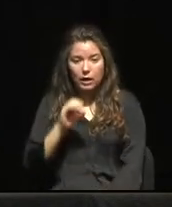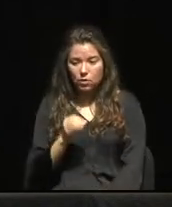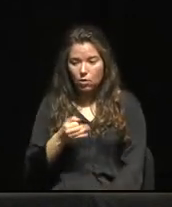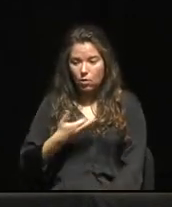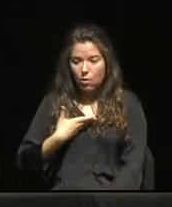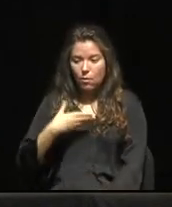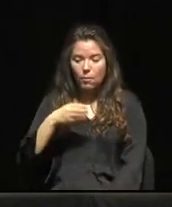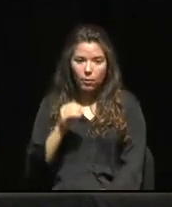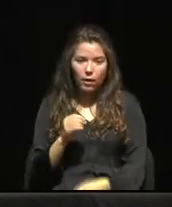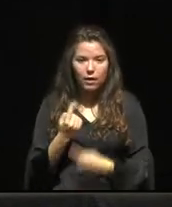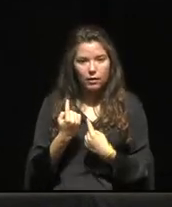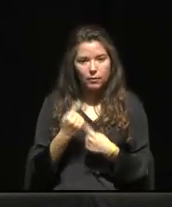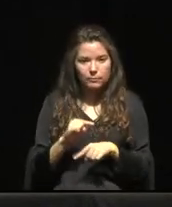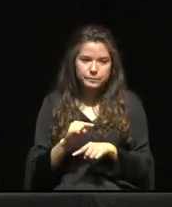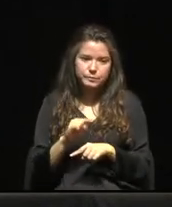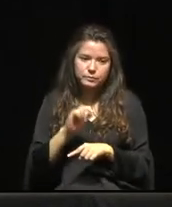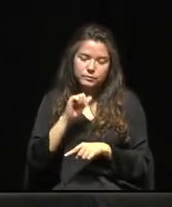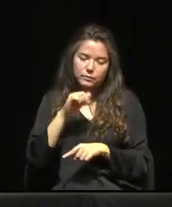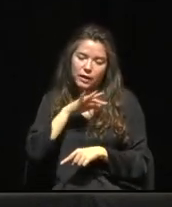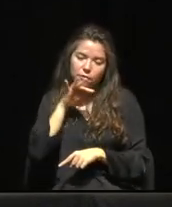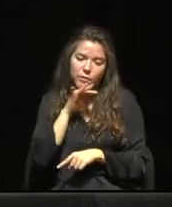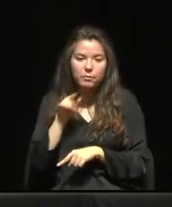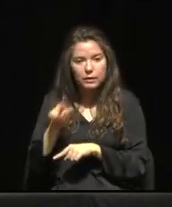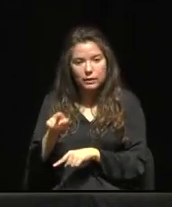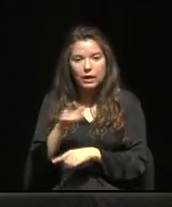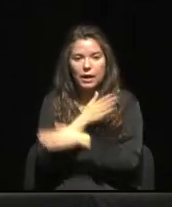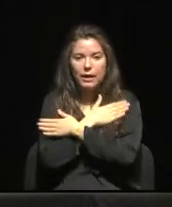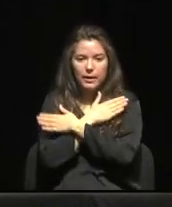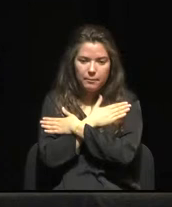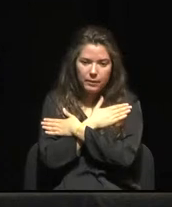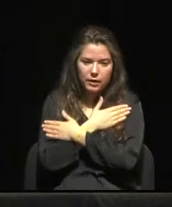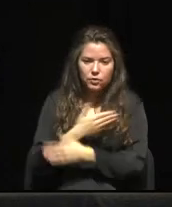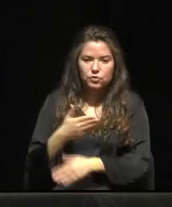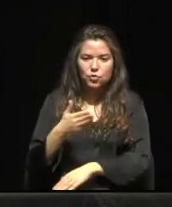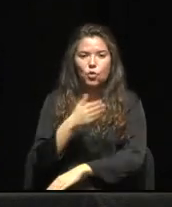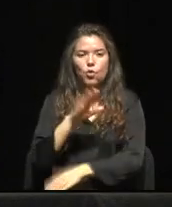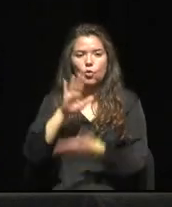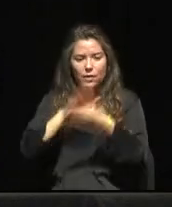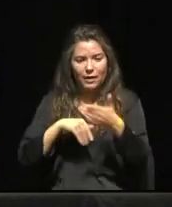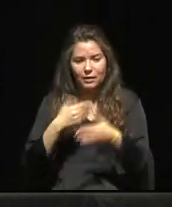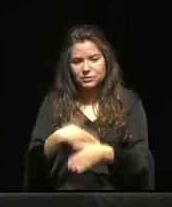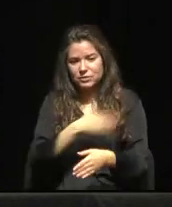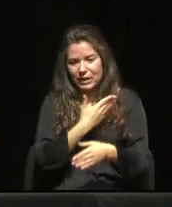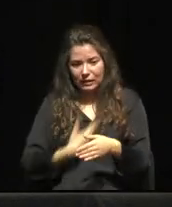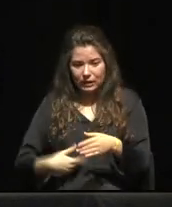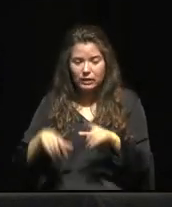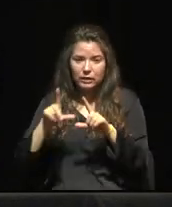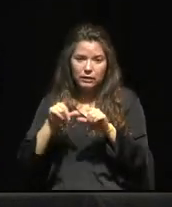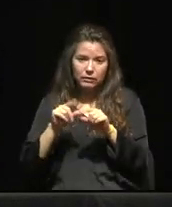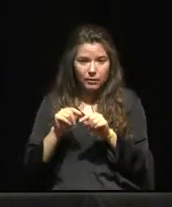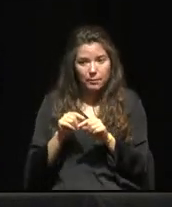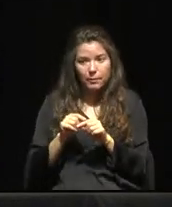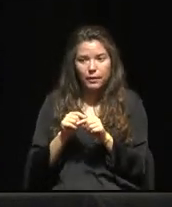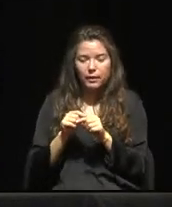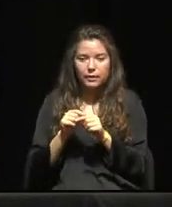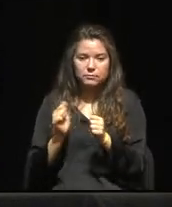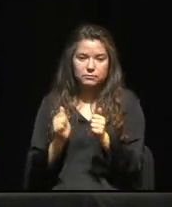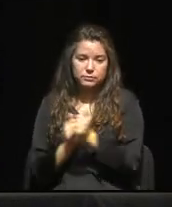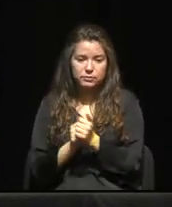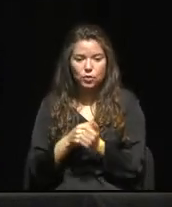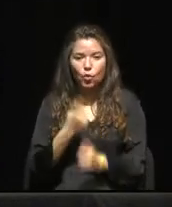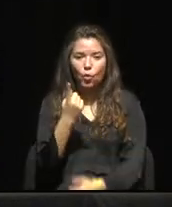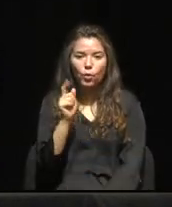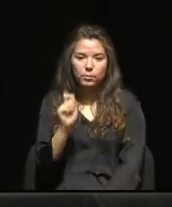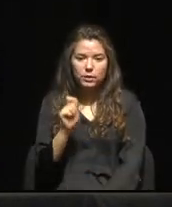expressando votos de sentidos condolências à sua família amigos antigos colegas e Antigos alunos e pacientes guardar um minuto de silêncio e